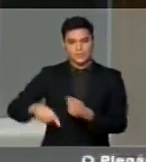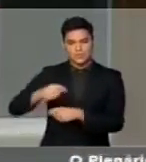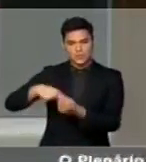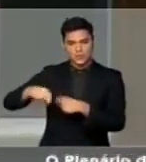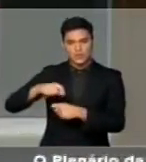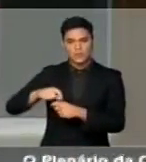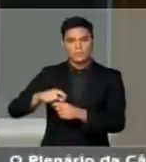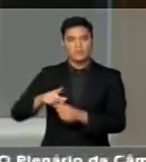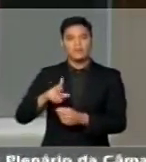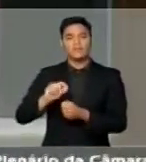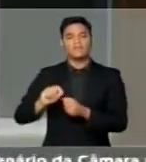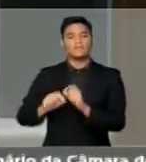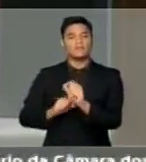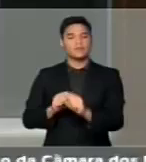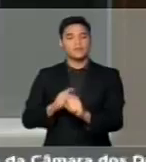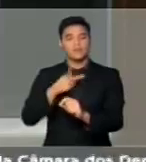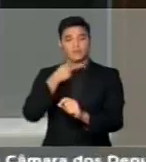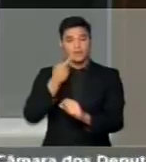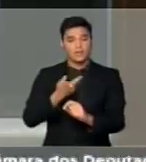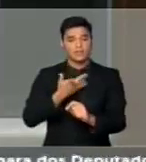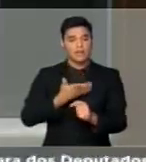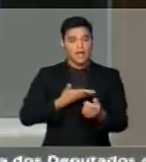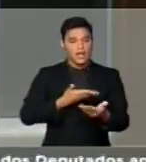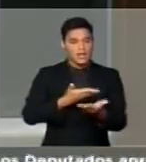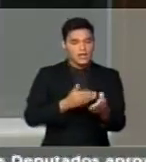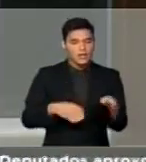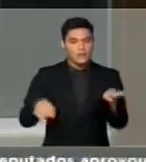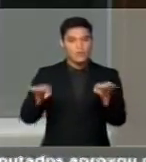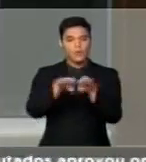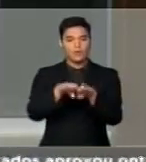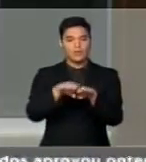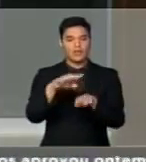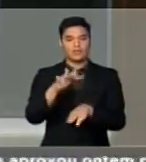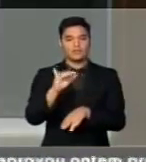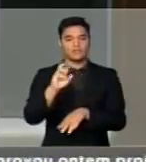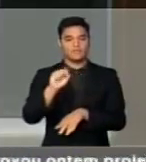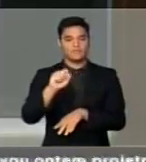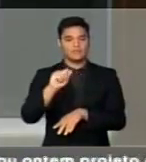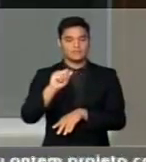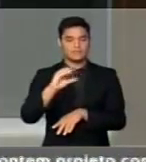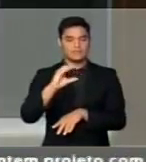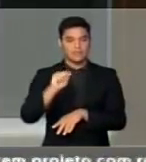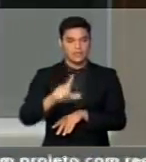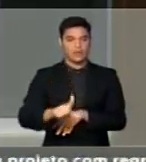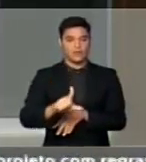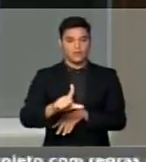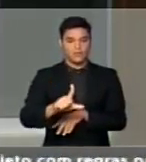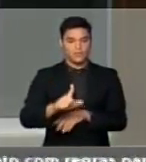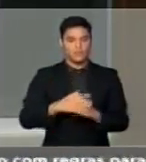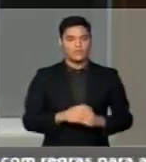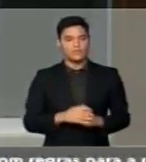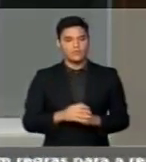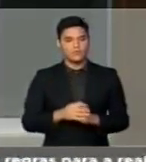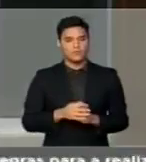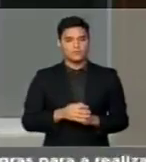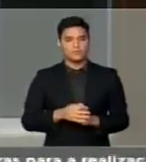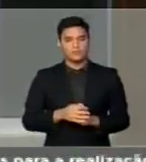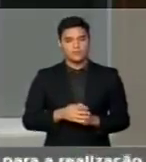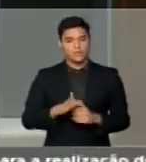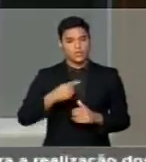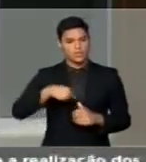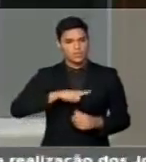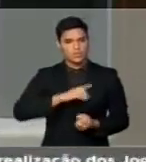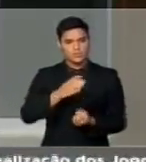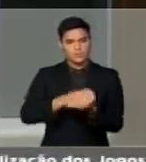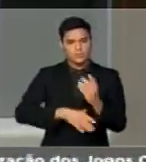da austeridade fiscal. Então, na verdade, nós estamos criando cada vez mais mecanismos que